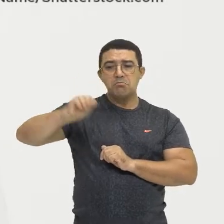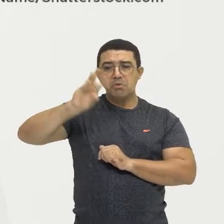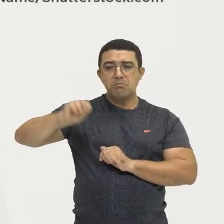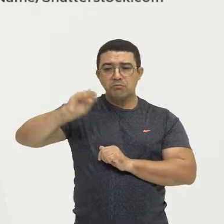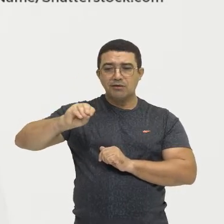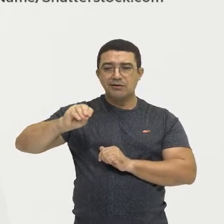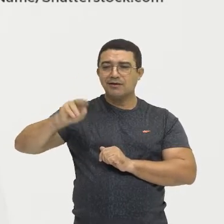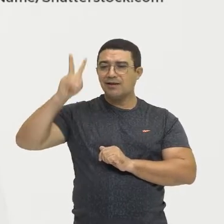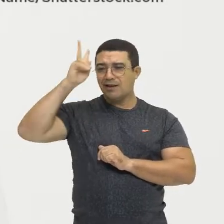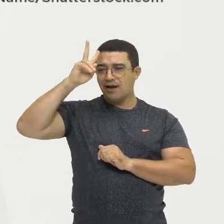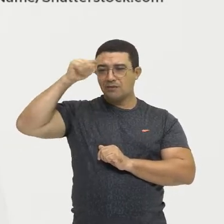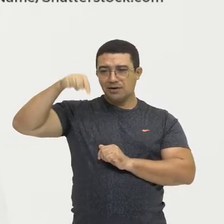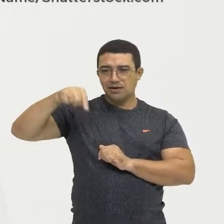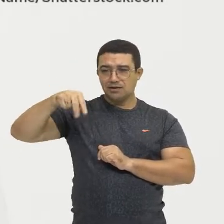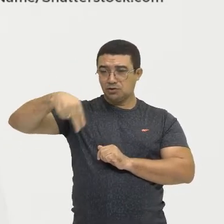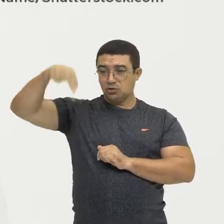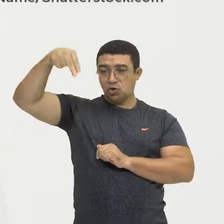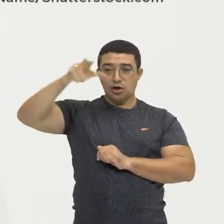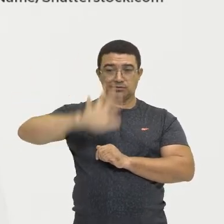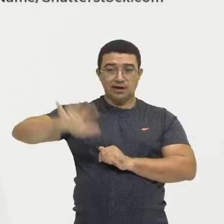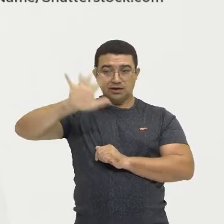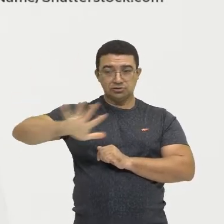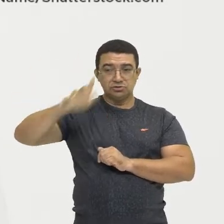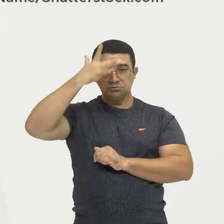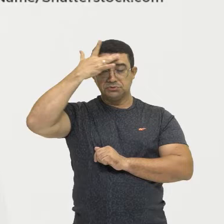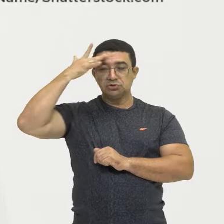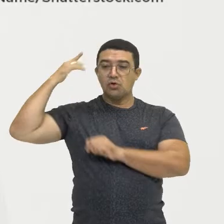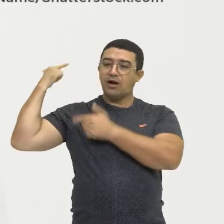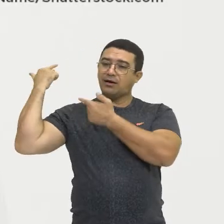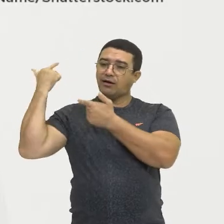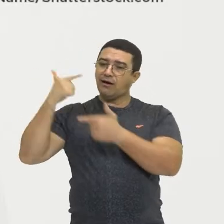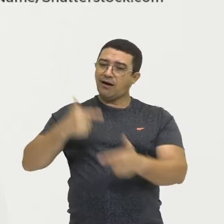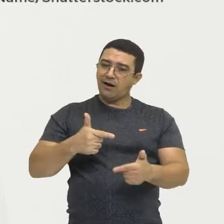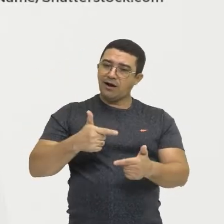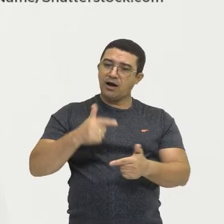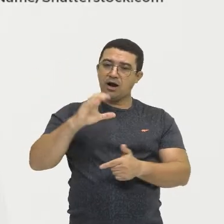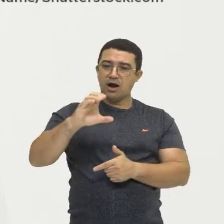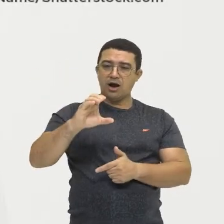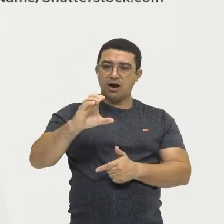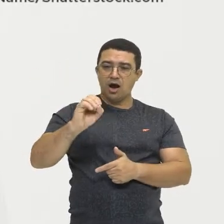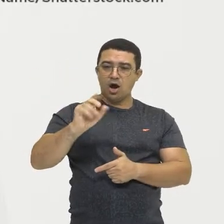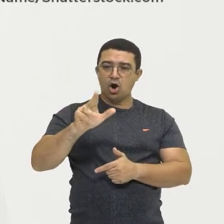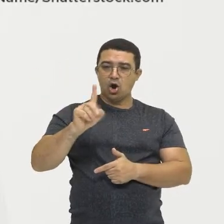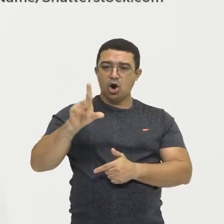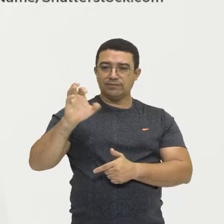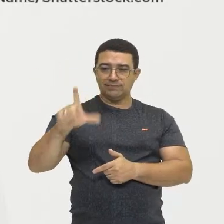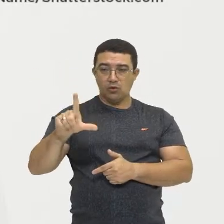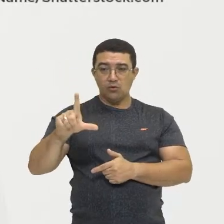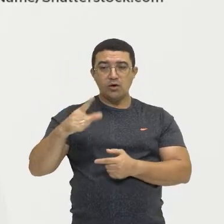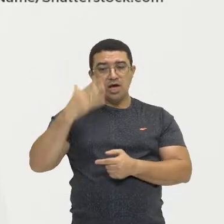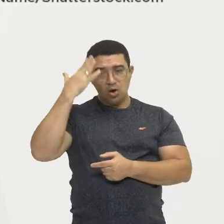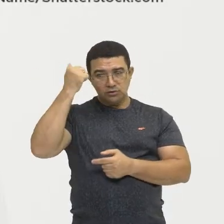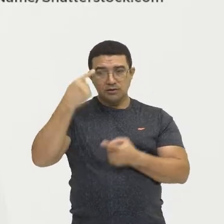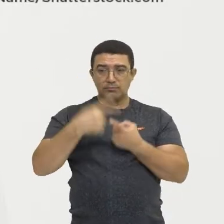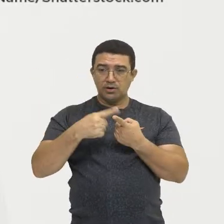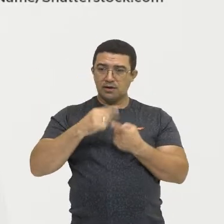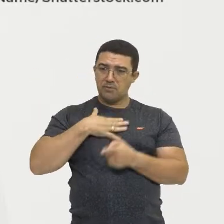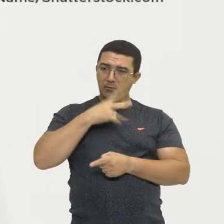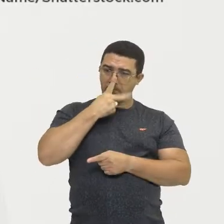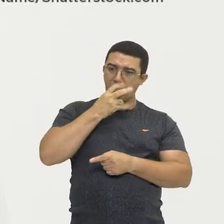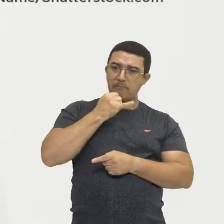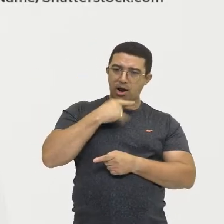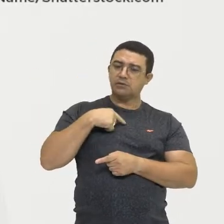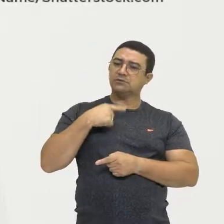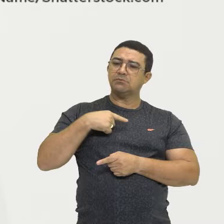temos uma tradição da literatura de cordel? Eu sei disso porque meu pai recitava muito,